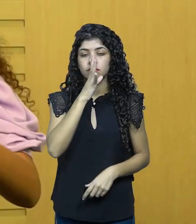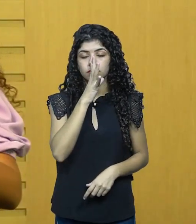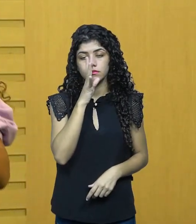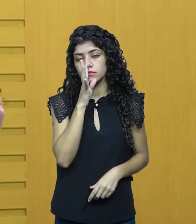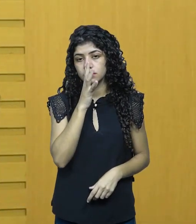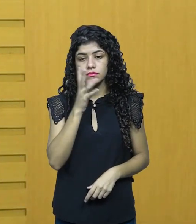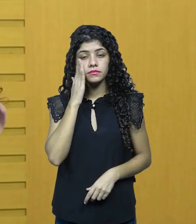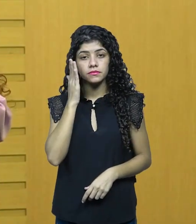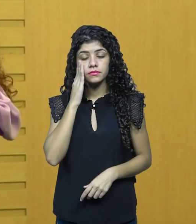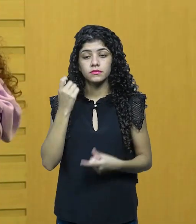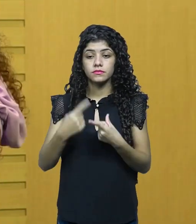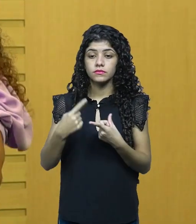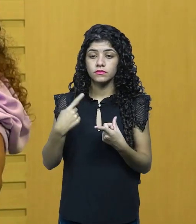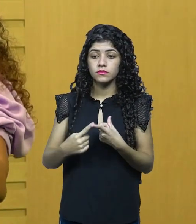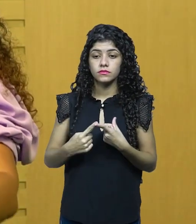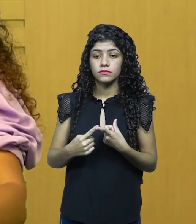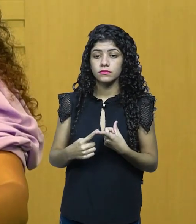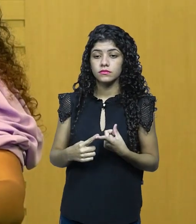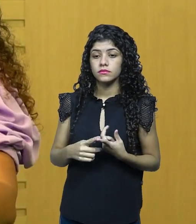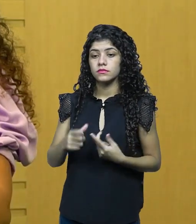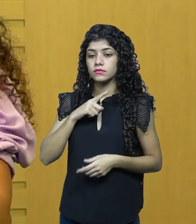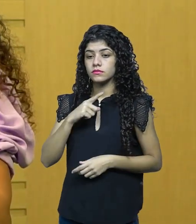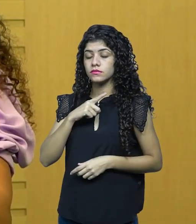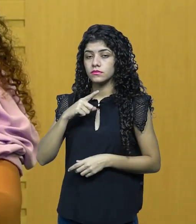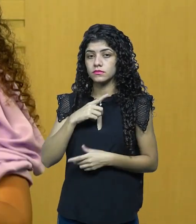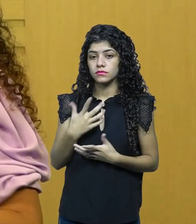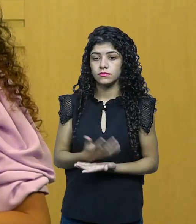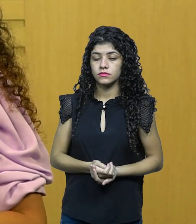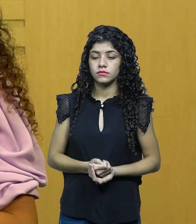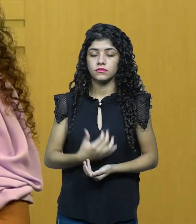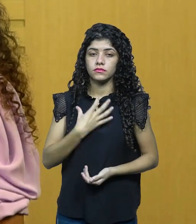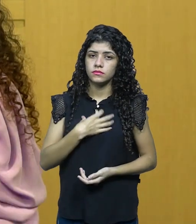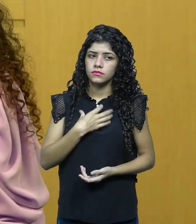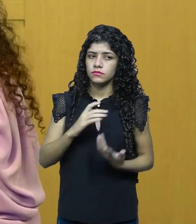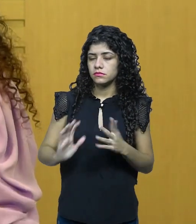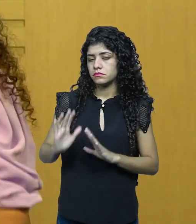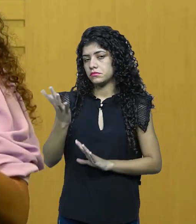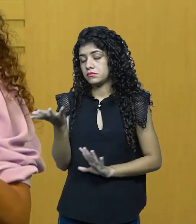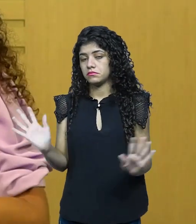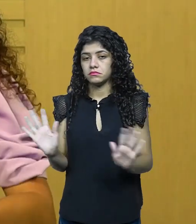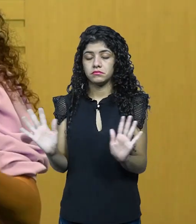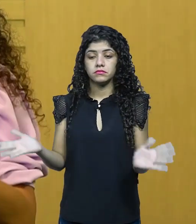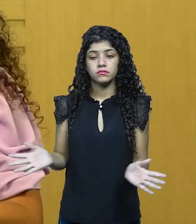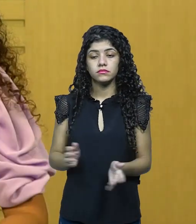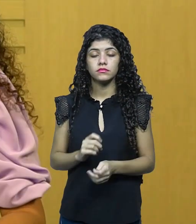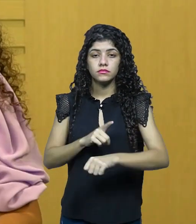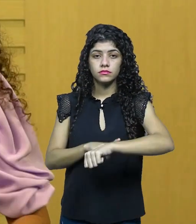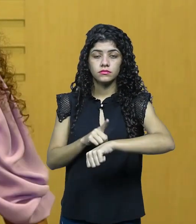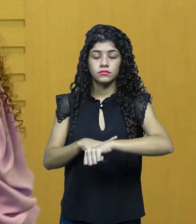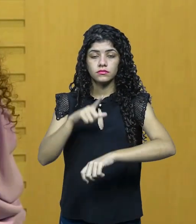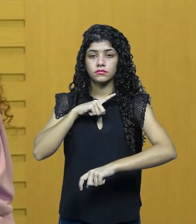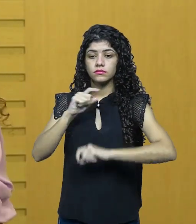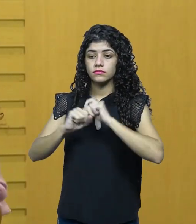está assistindo entender por que a patroa vai ter uma reação, e esse